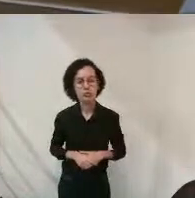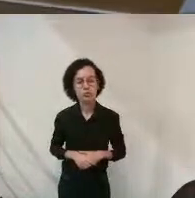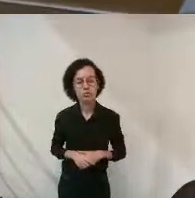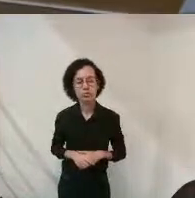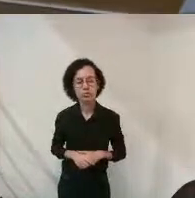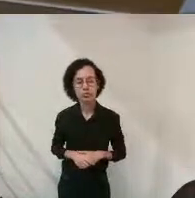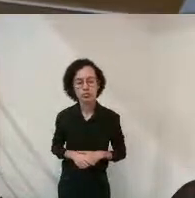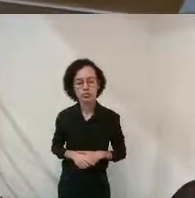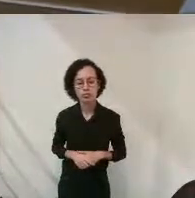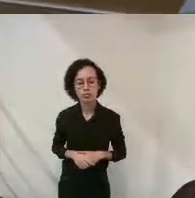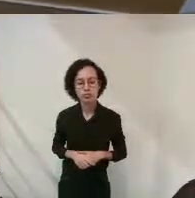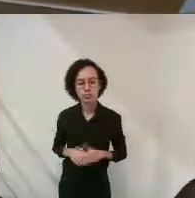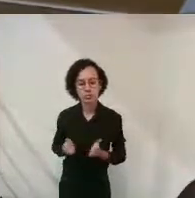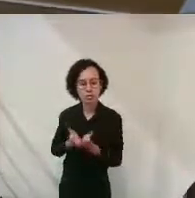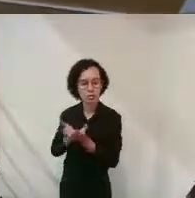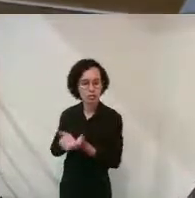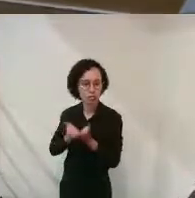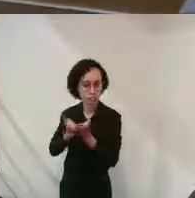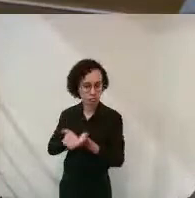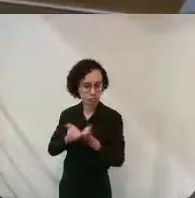Por via marítima, né?